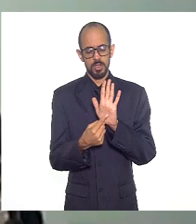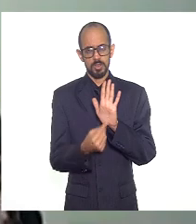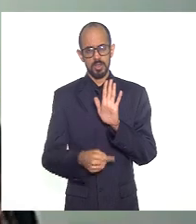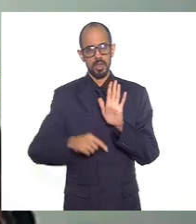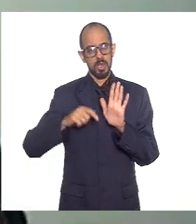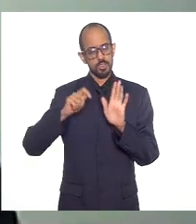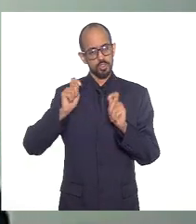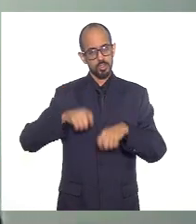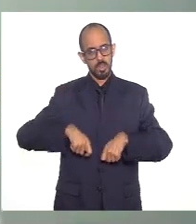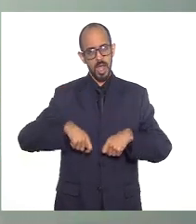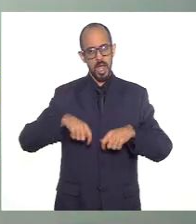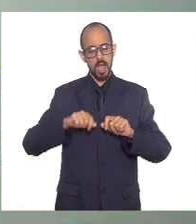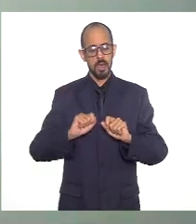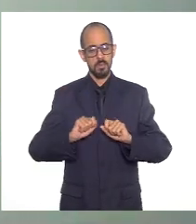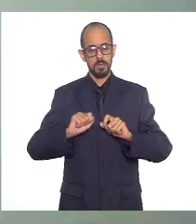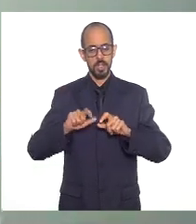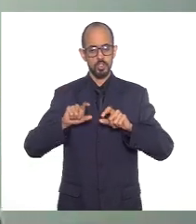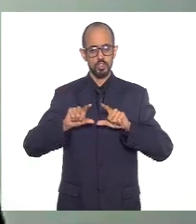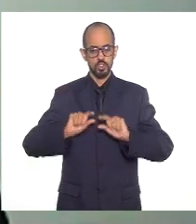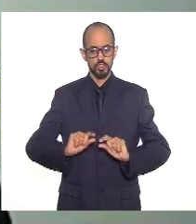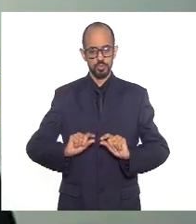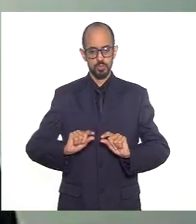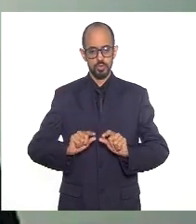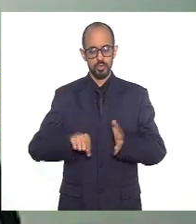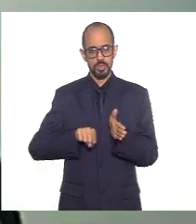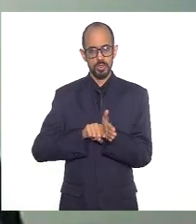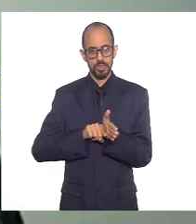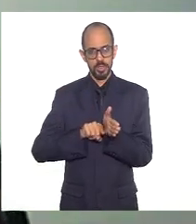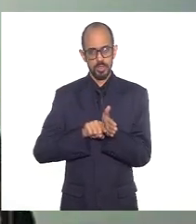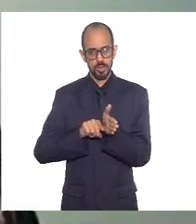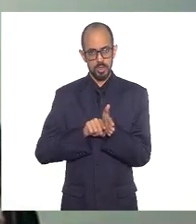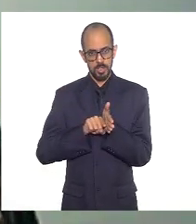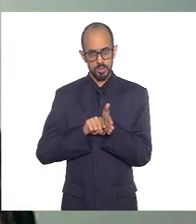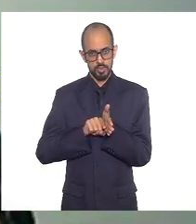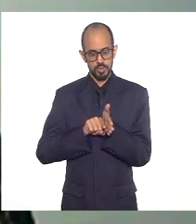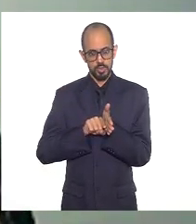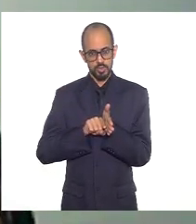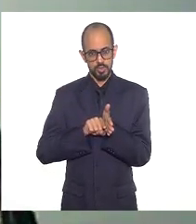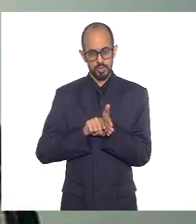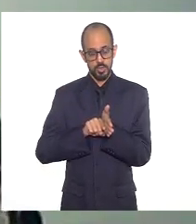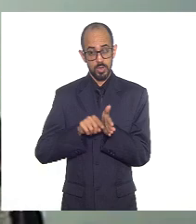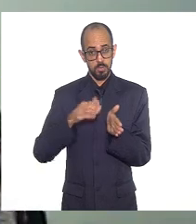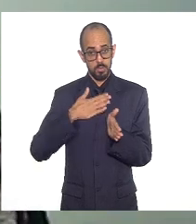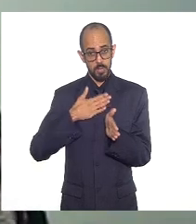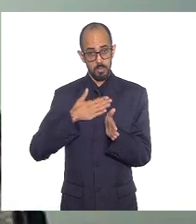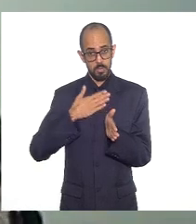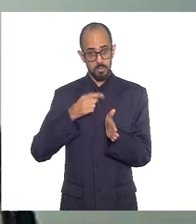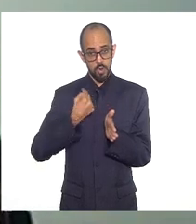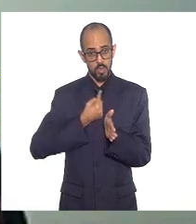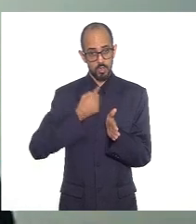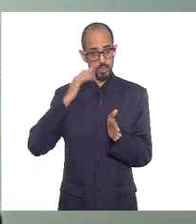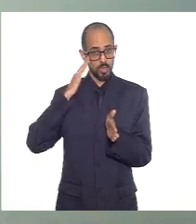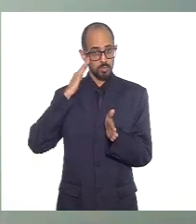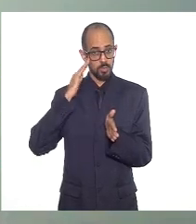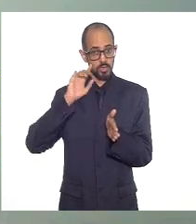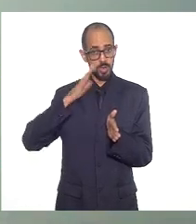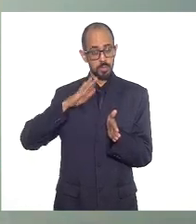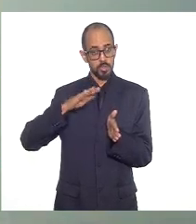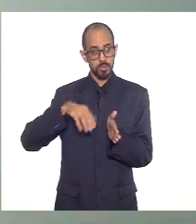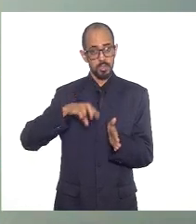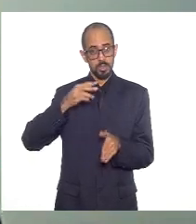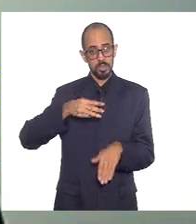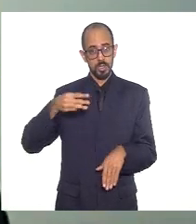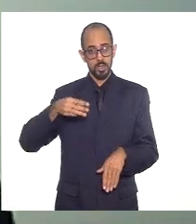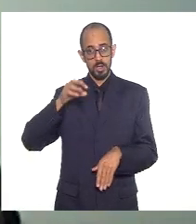gente pode aí reduzir esse déficit, que seria, no nosso entendimento, uma redução em torno de um terço